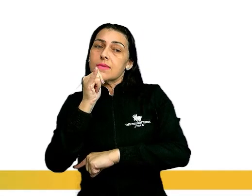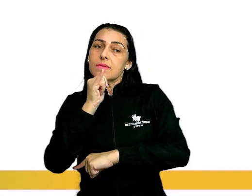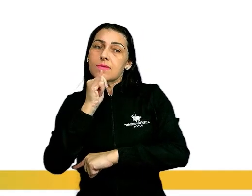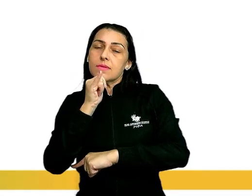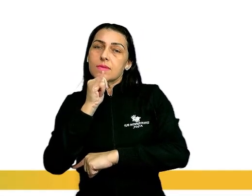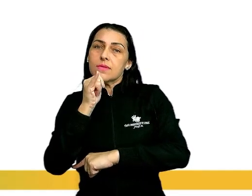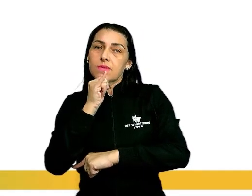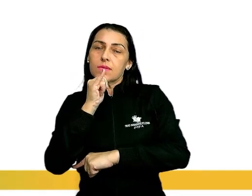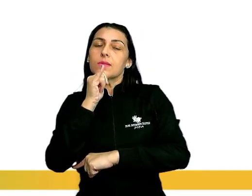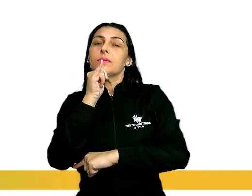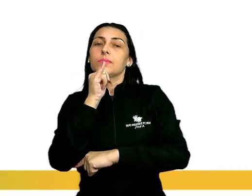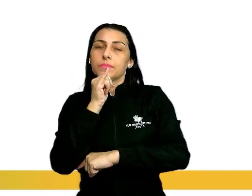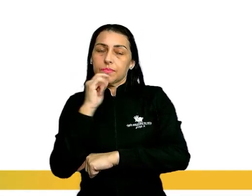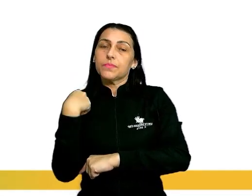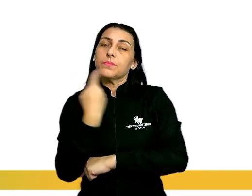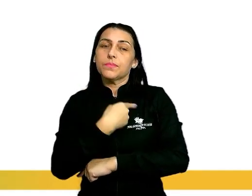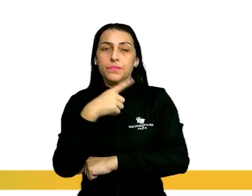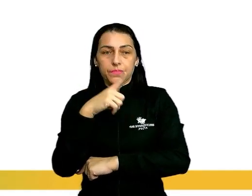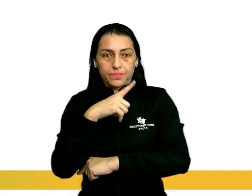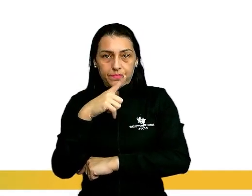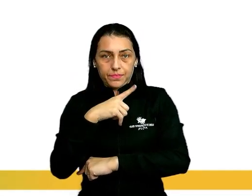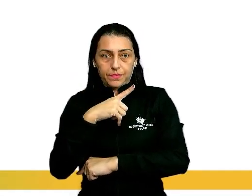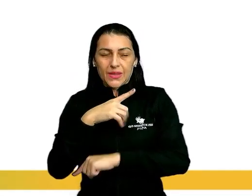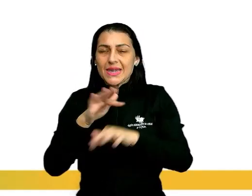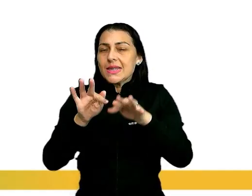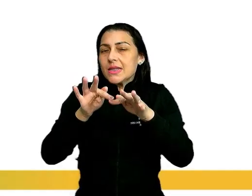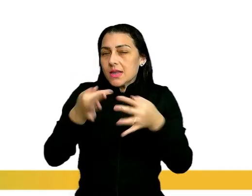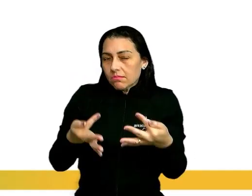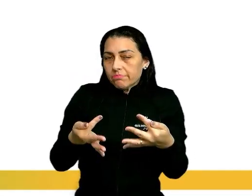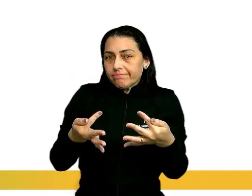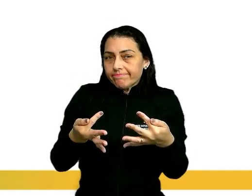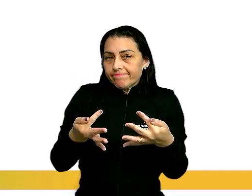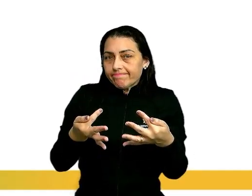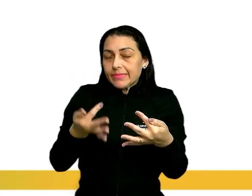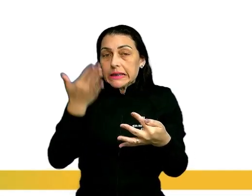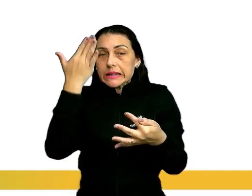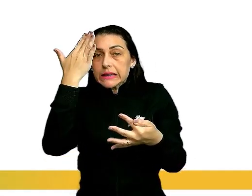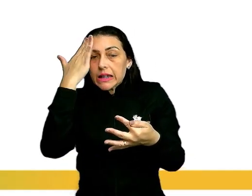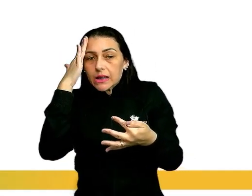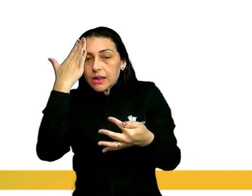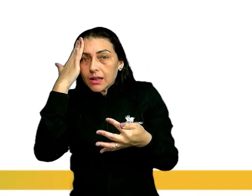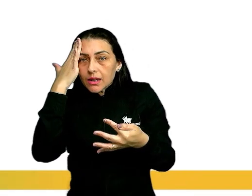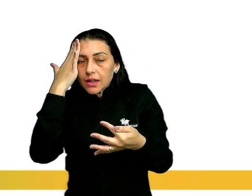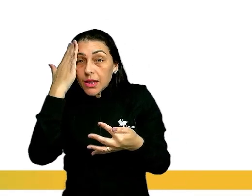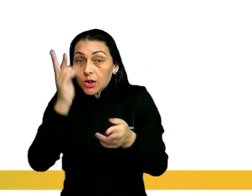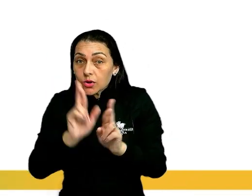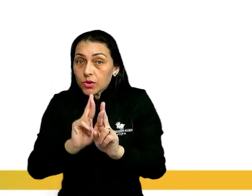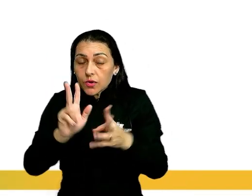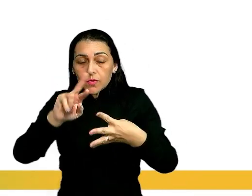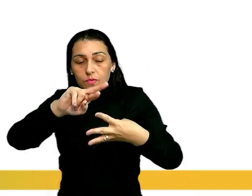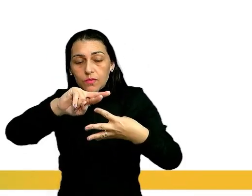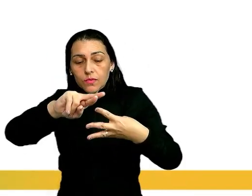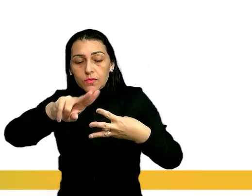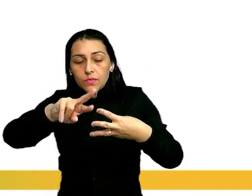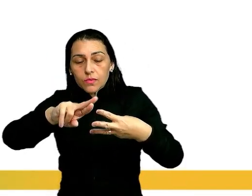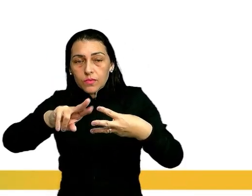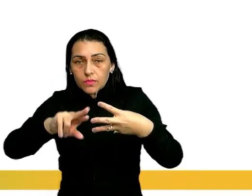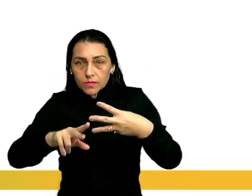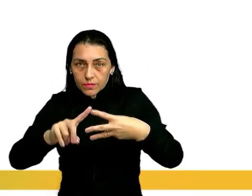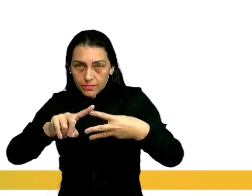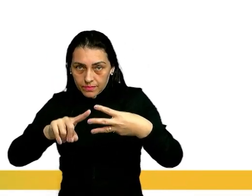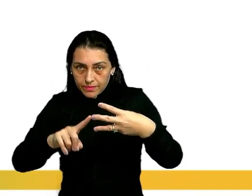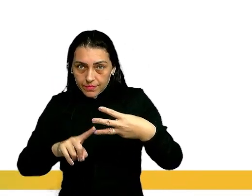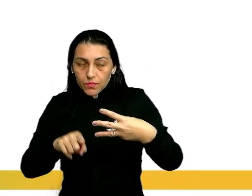de alavancas então que nós temos bem simples né entendendo então a diferença né dessas